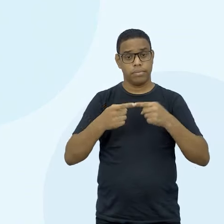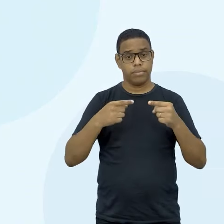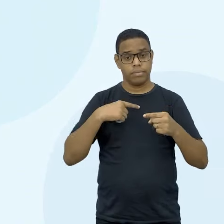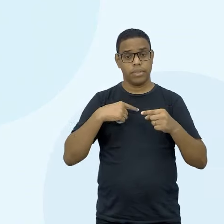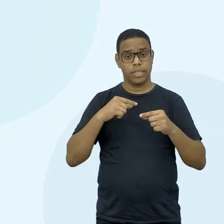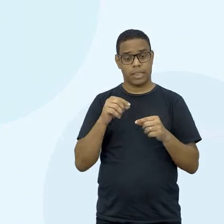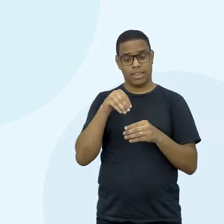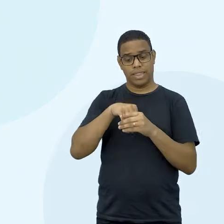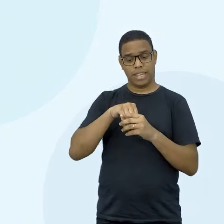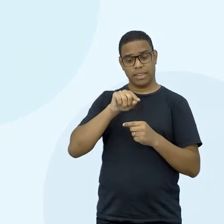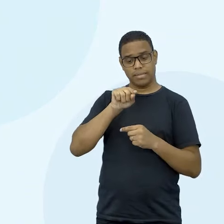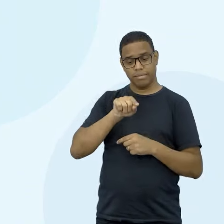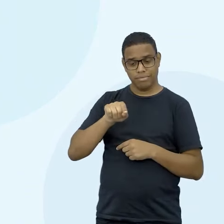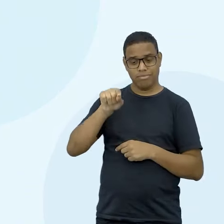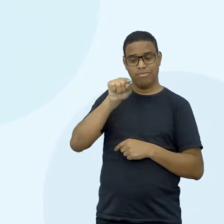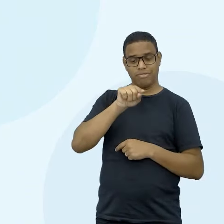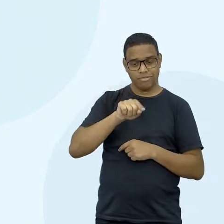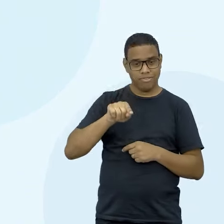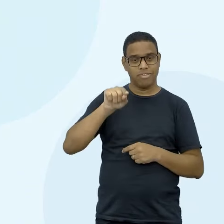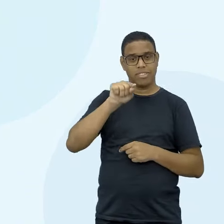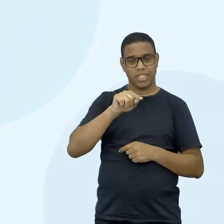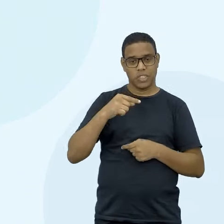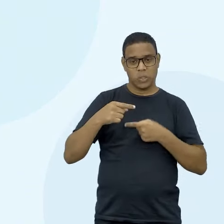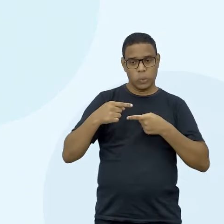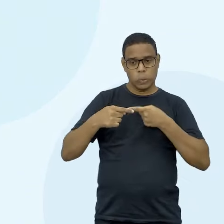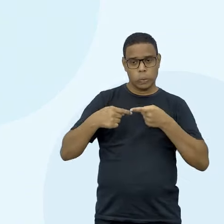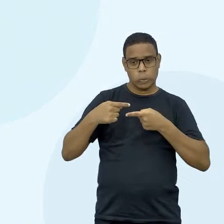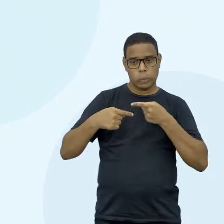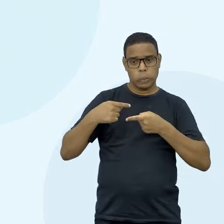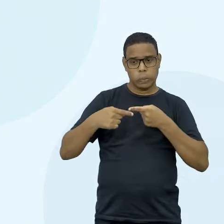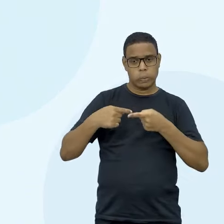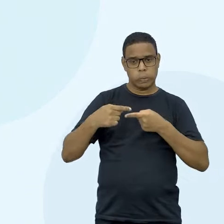um mecanismo aqui, que tem aqui dentro e tal, que vai